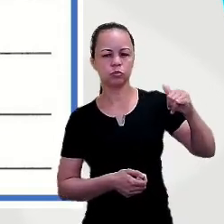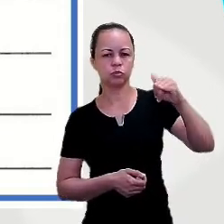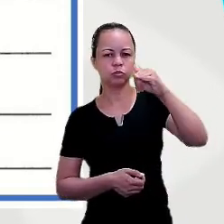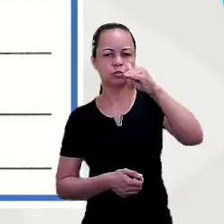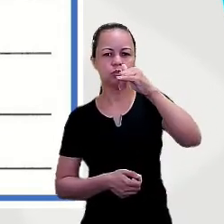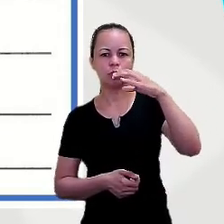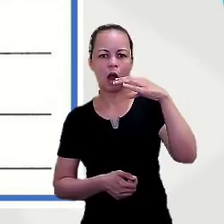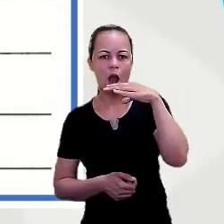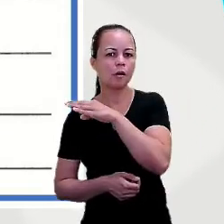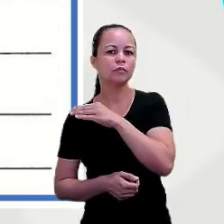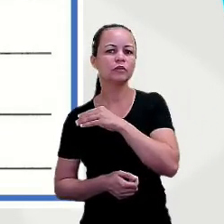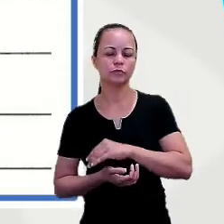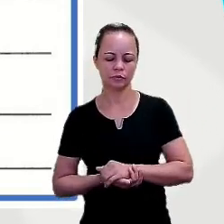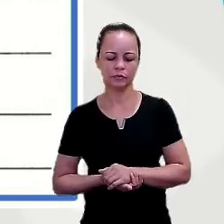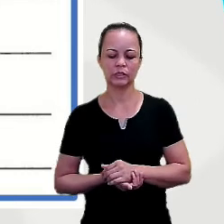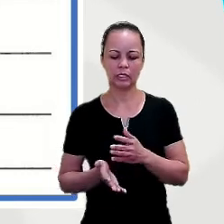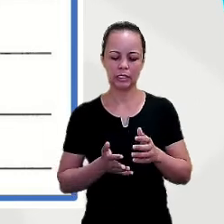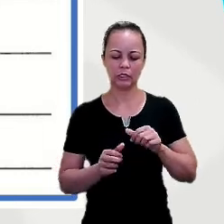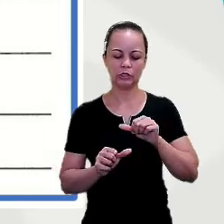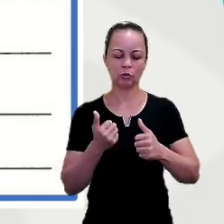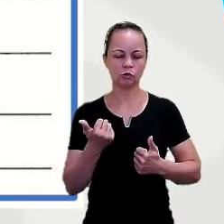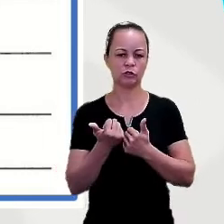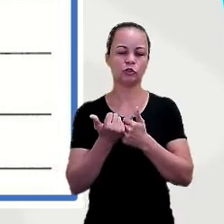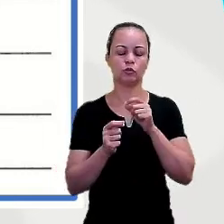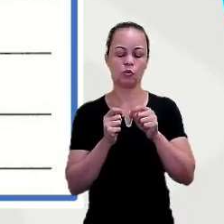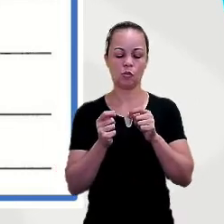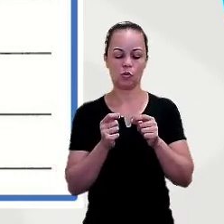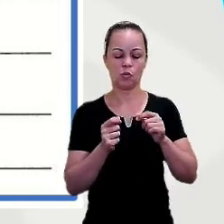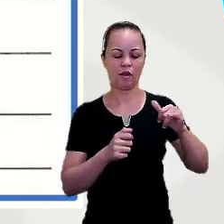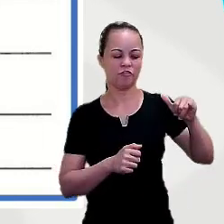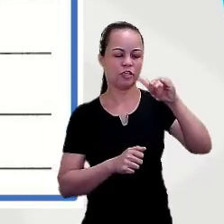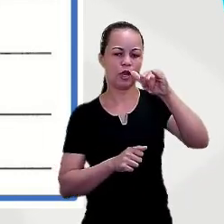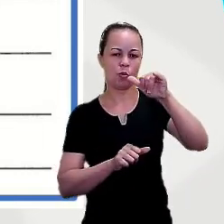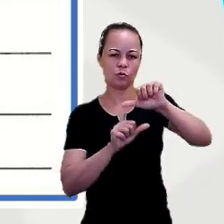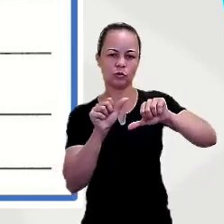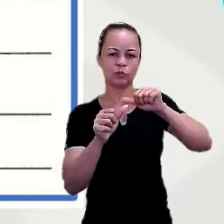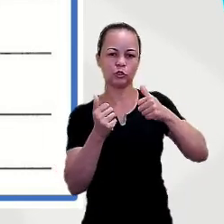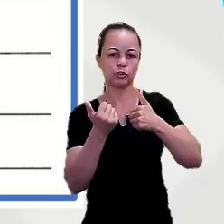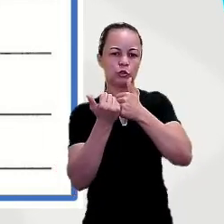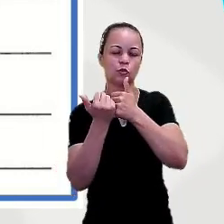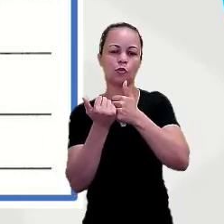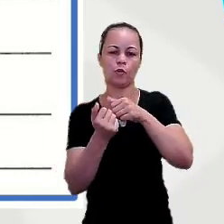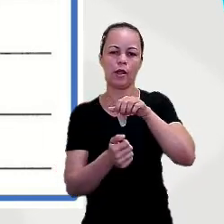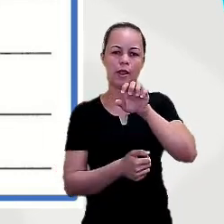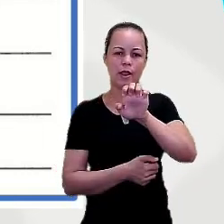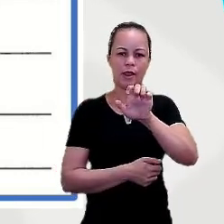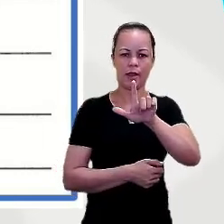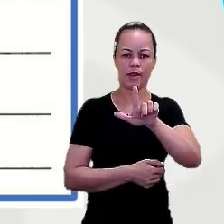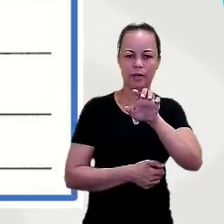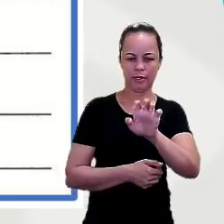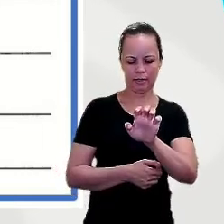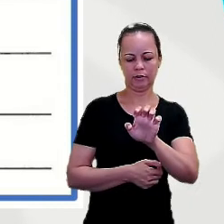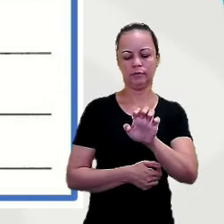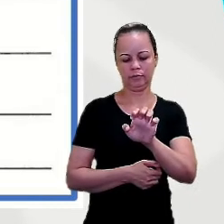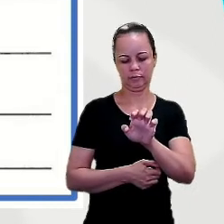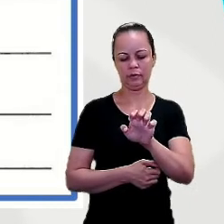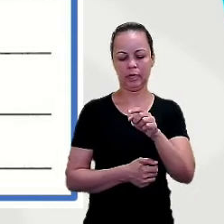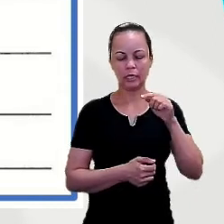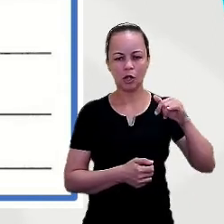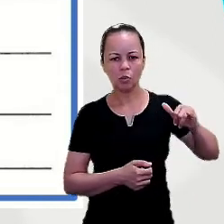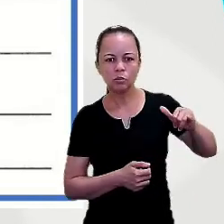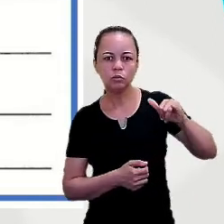rápido. Eu substituo o avião por ele. Ele subiu muito rápido.